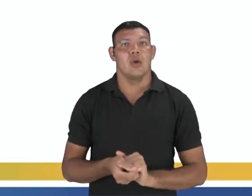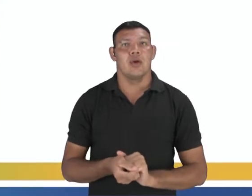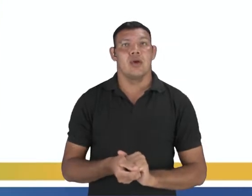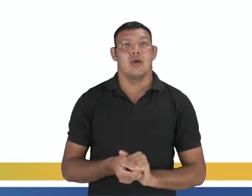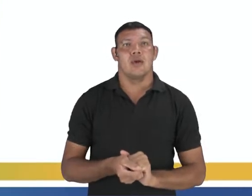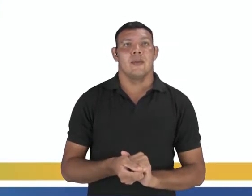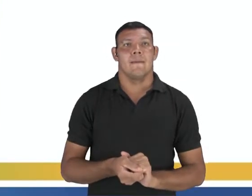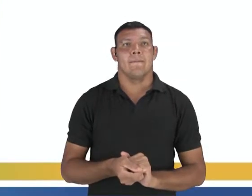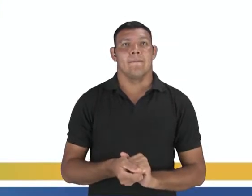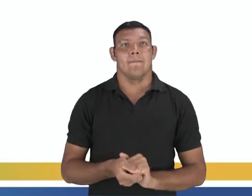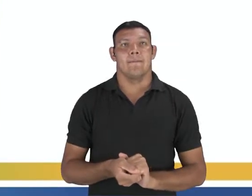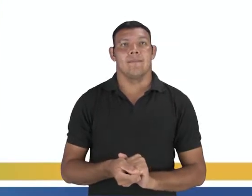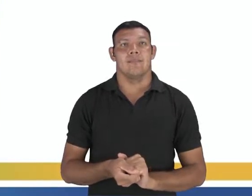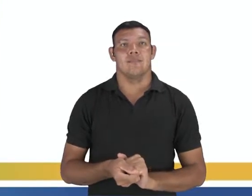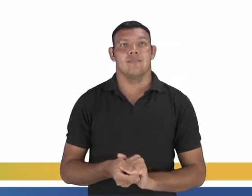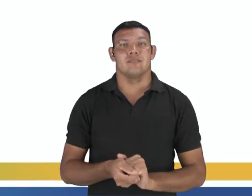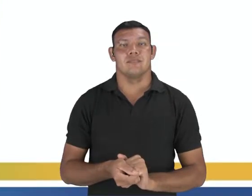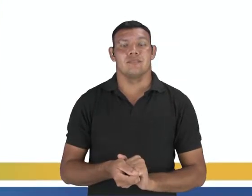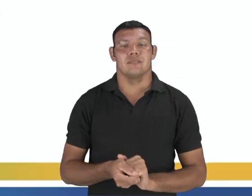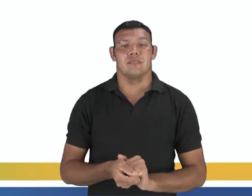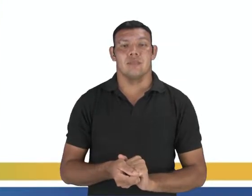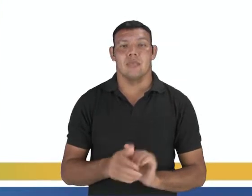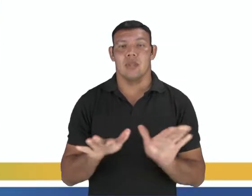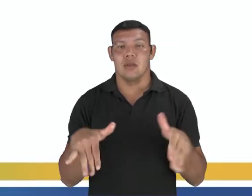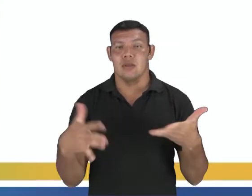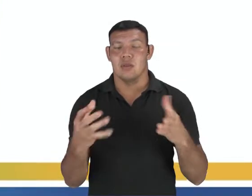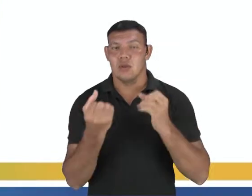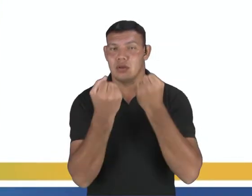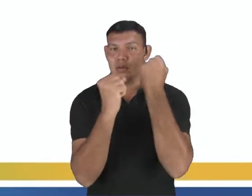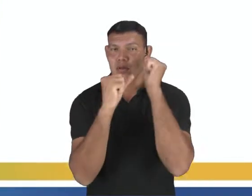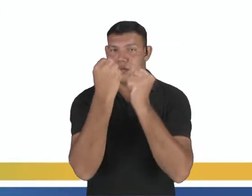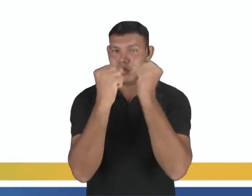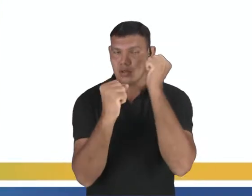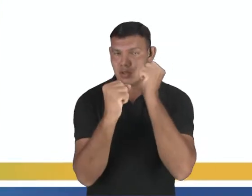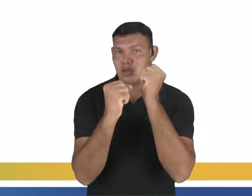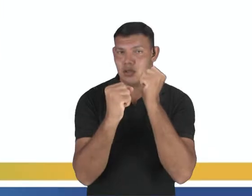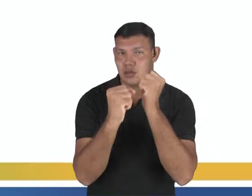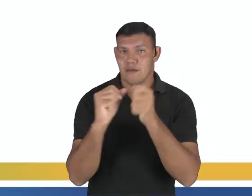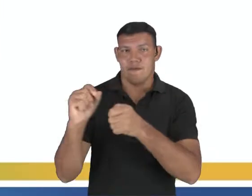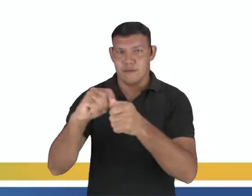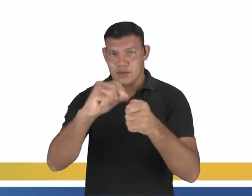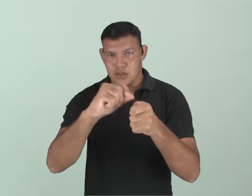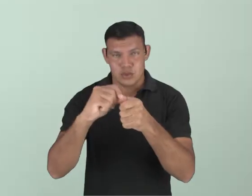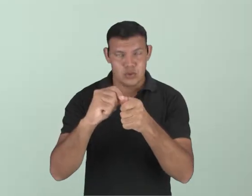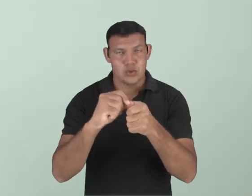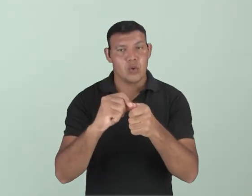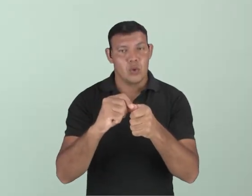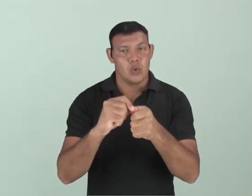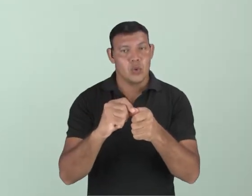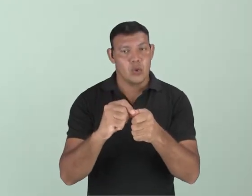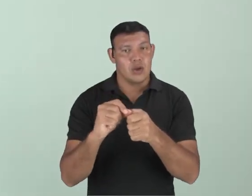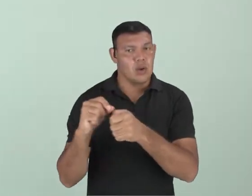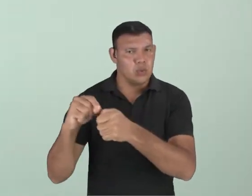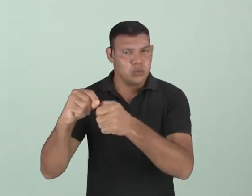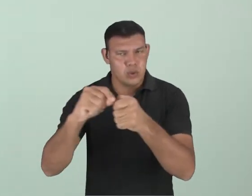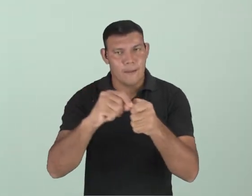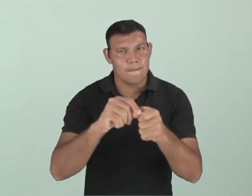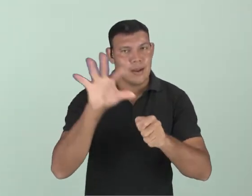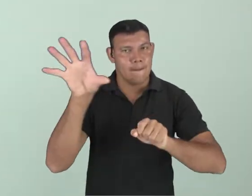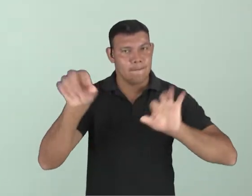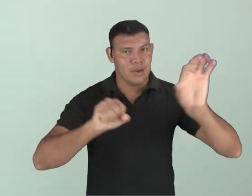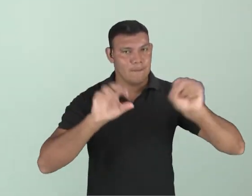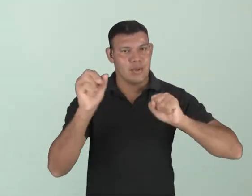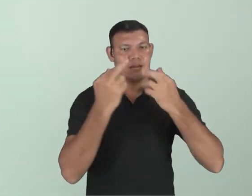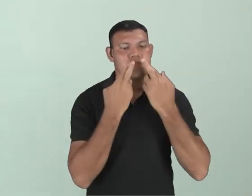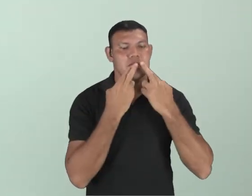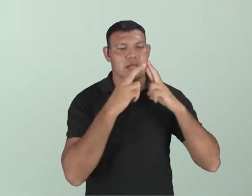de consumo. Aí, quando nós falamos de indústria de bens de produção, são aquelas indústrias que elas pegam a